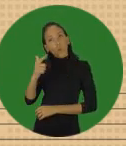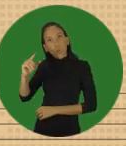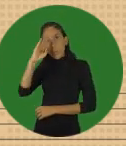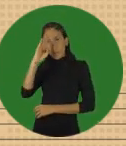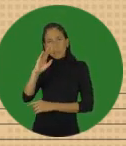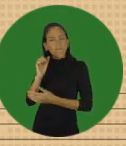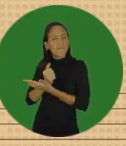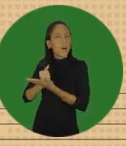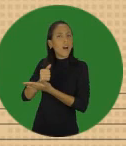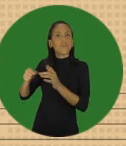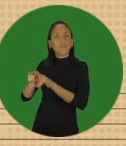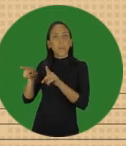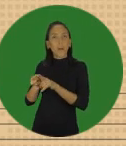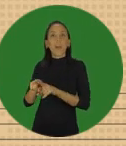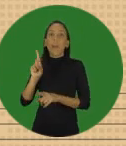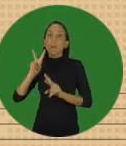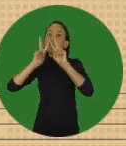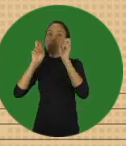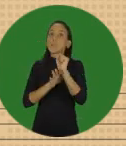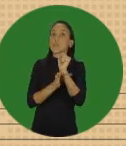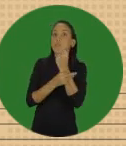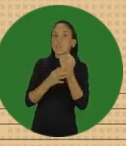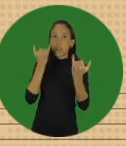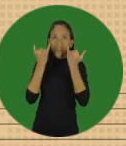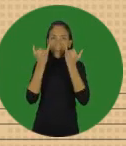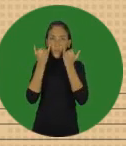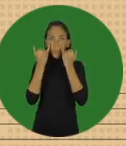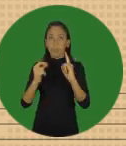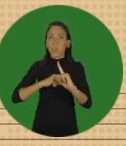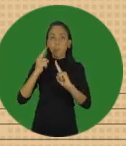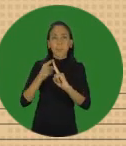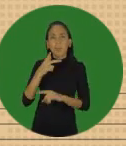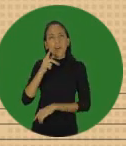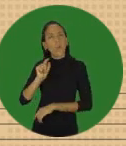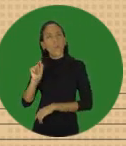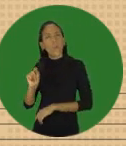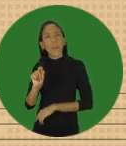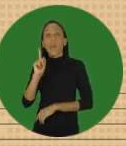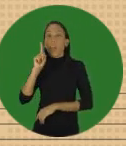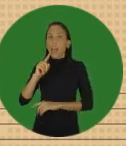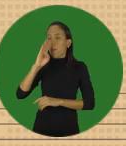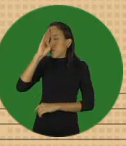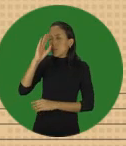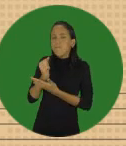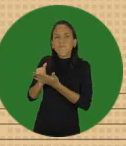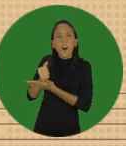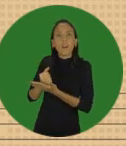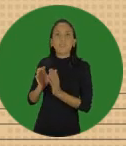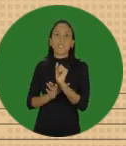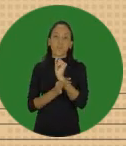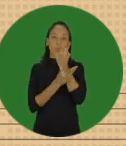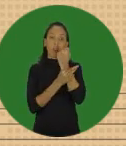o princípio da segurança, já que toda empresa deve garantir que os dados pessoais armazenados não